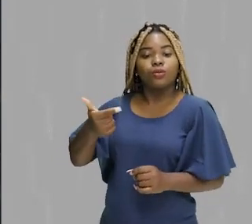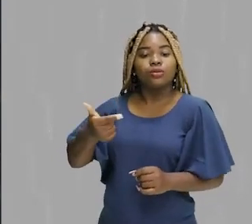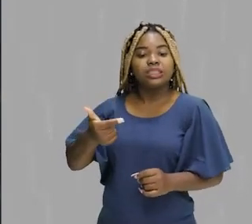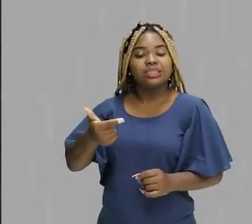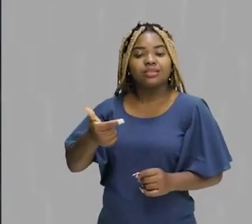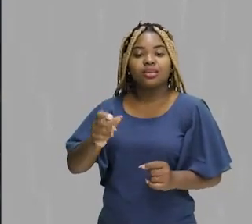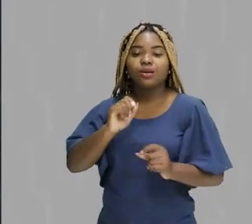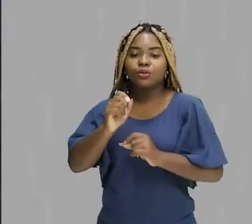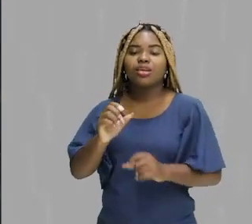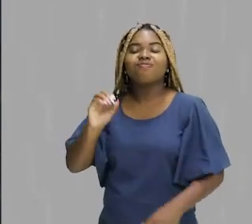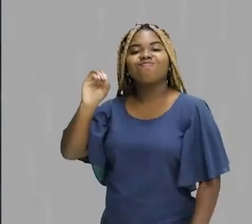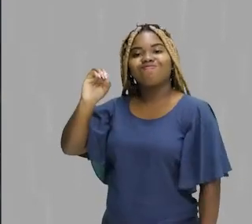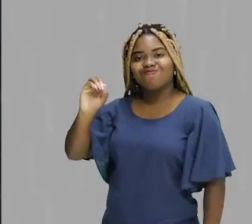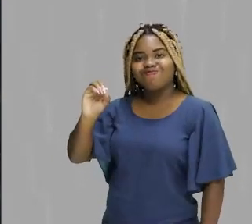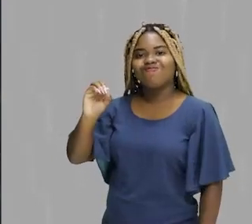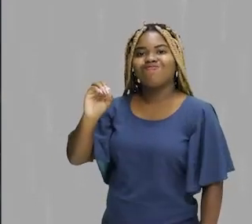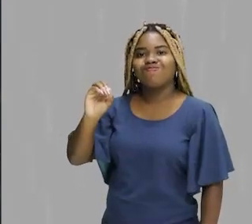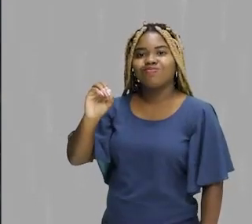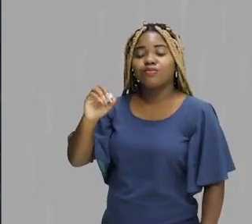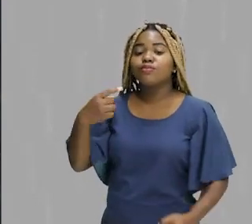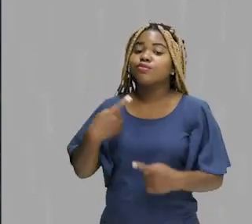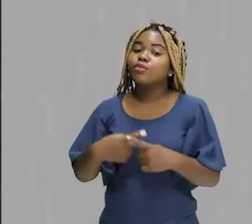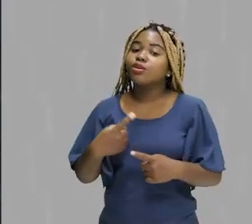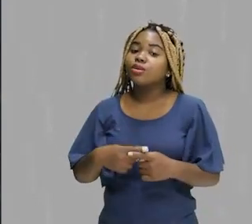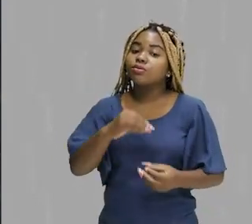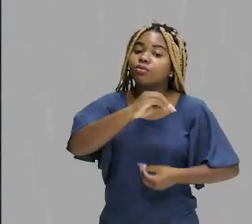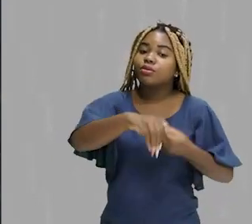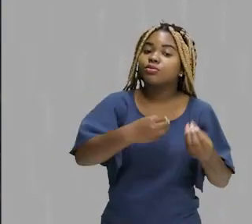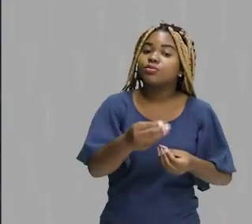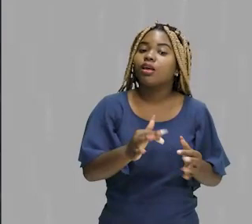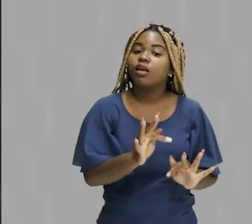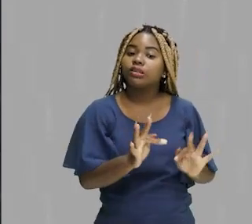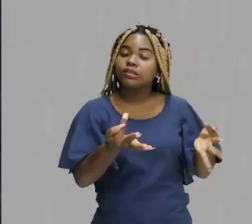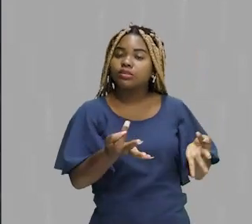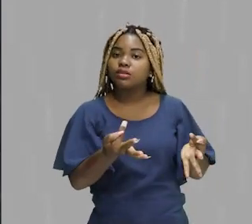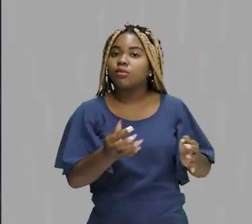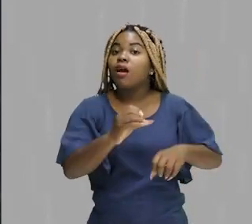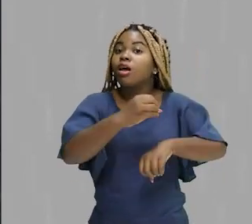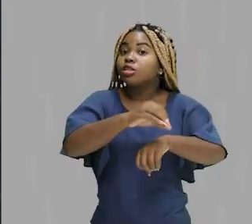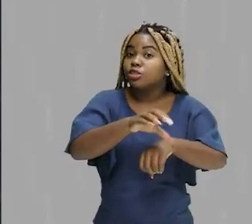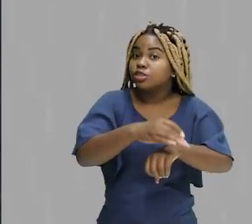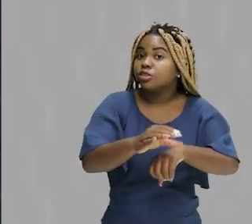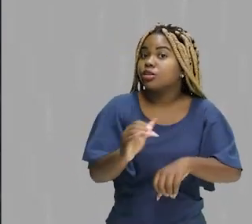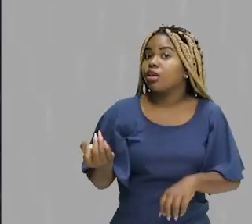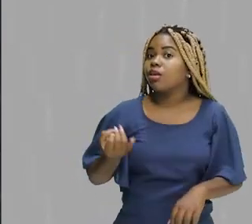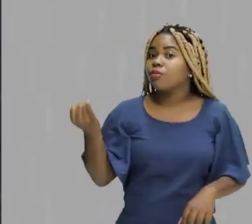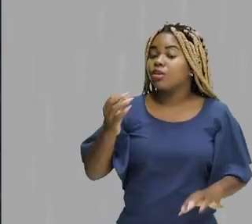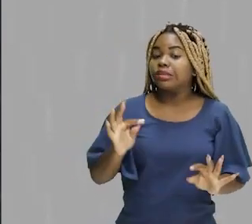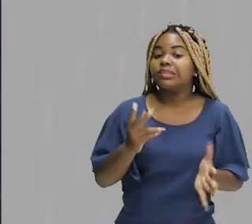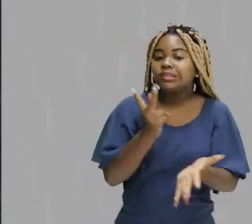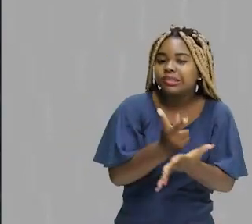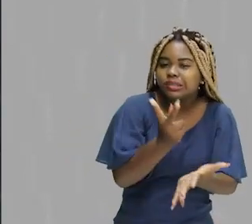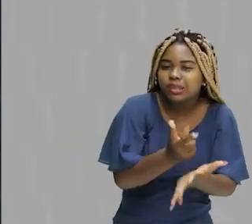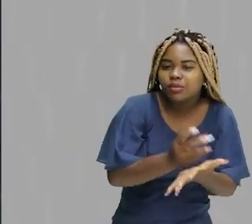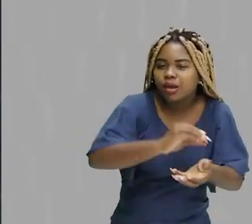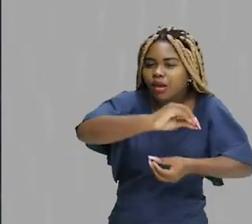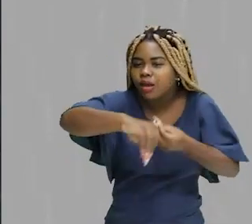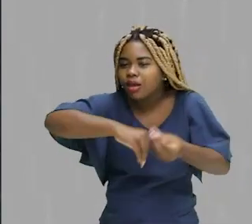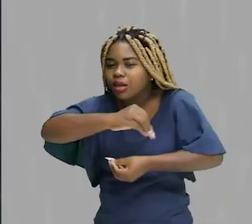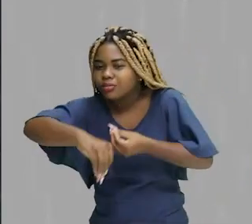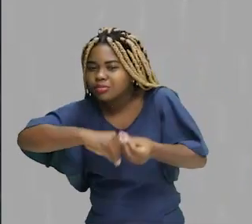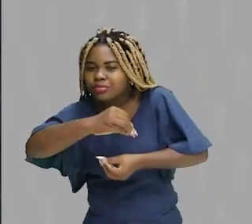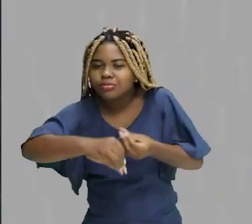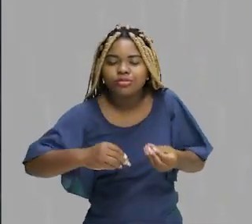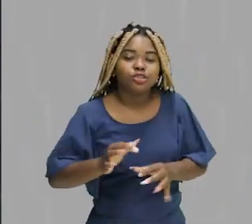quê? Porque é uma substância simples. Turma, grave isso aí, importante. Dica: toda substância simples vai ter